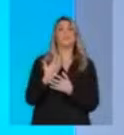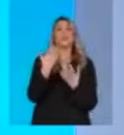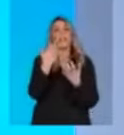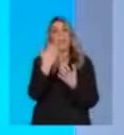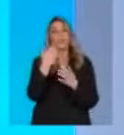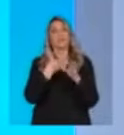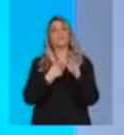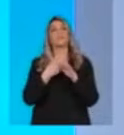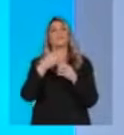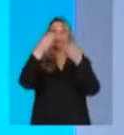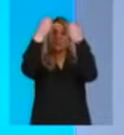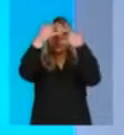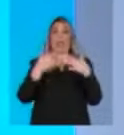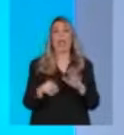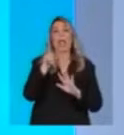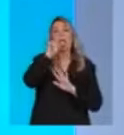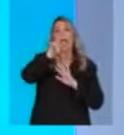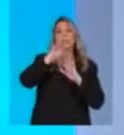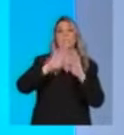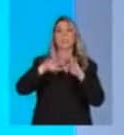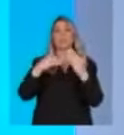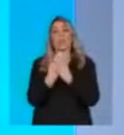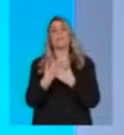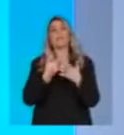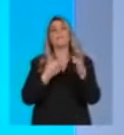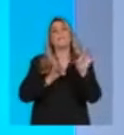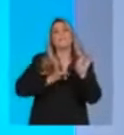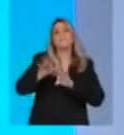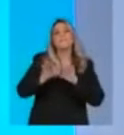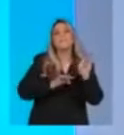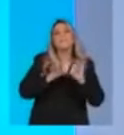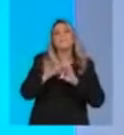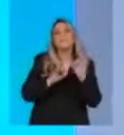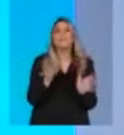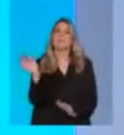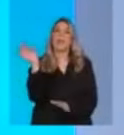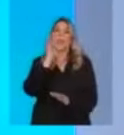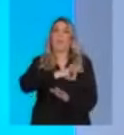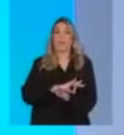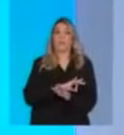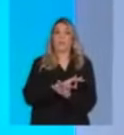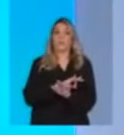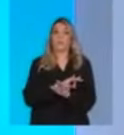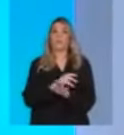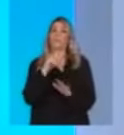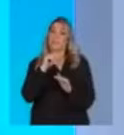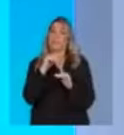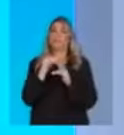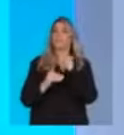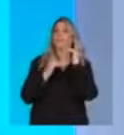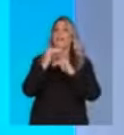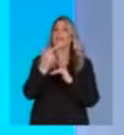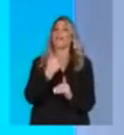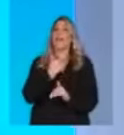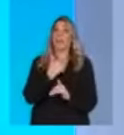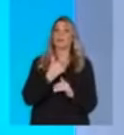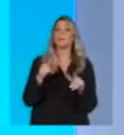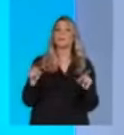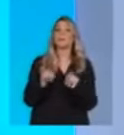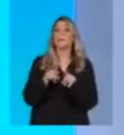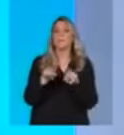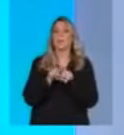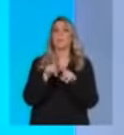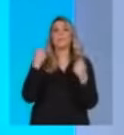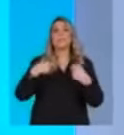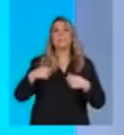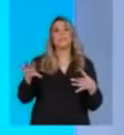escola é uma escola que tem que ter plano de cargos e salários e o candidato do PMDB não fala a verdade quando diz isso o plano de de carg de Salários tem que